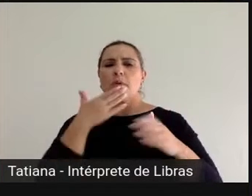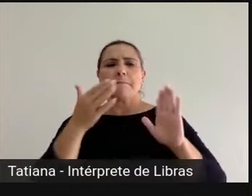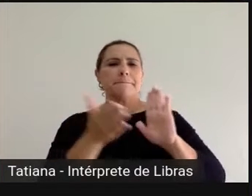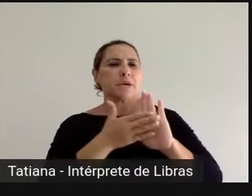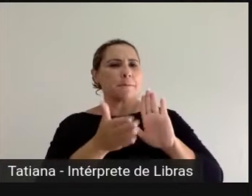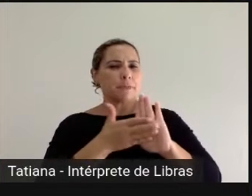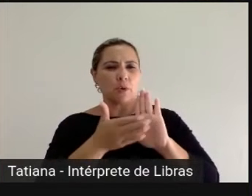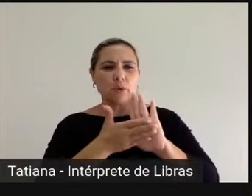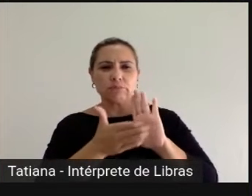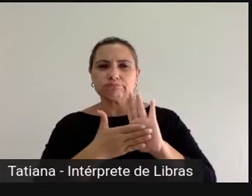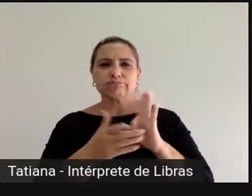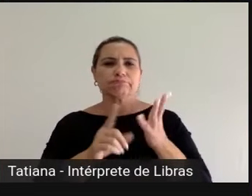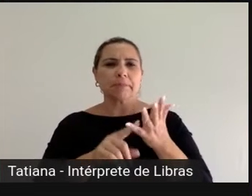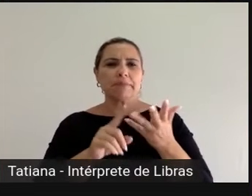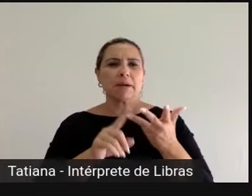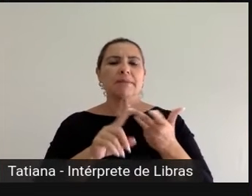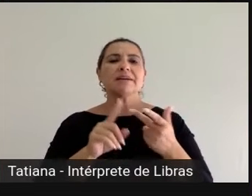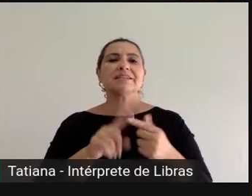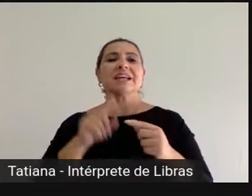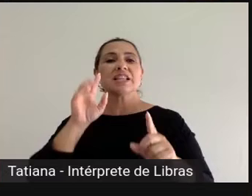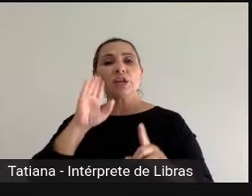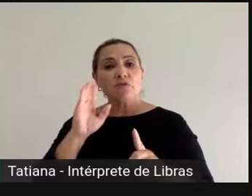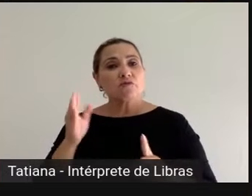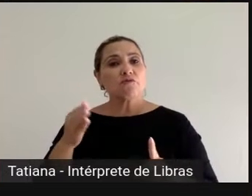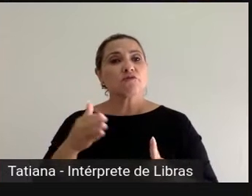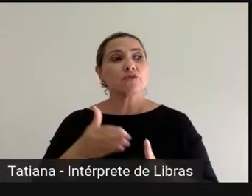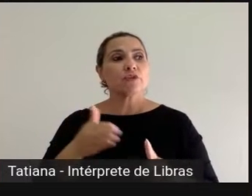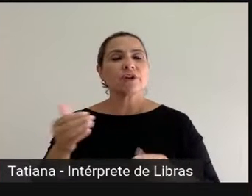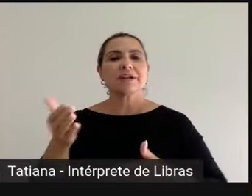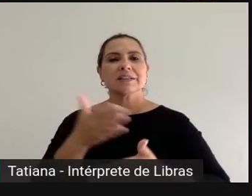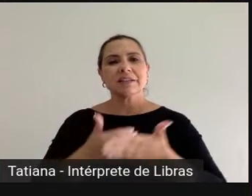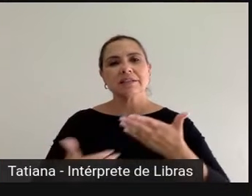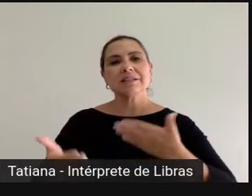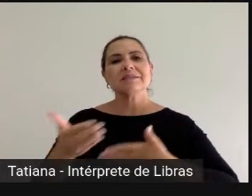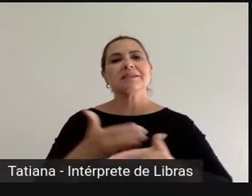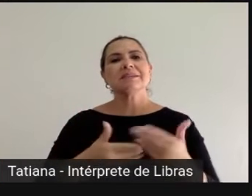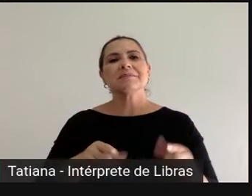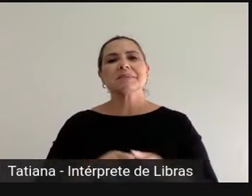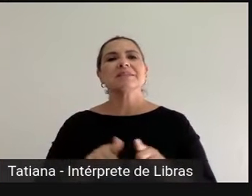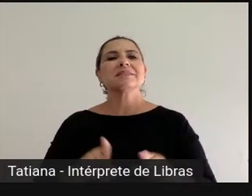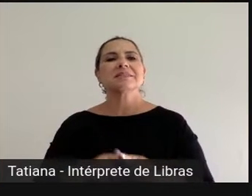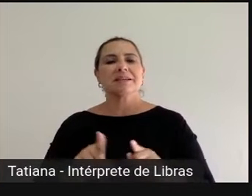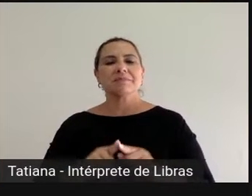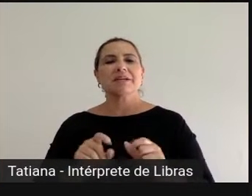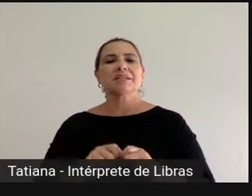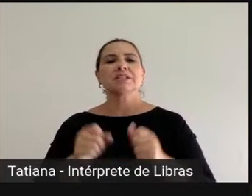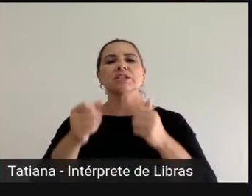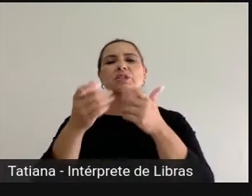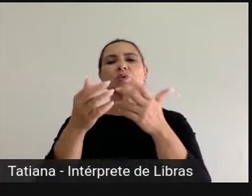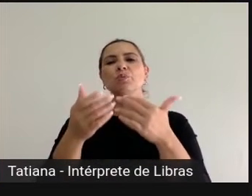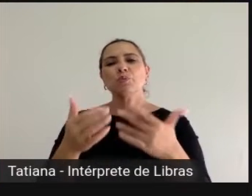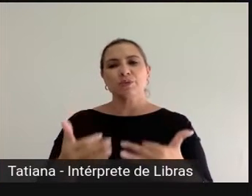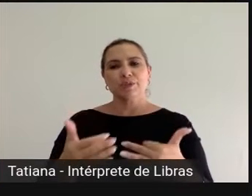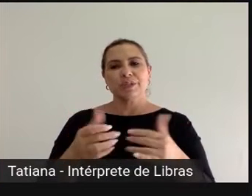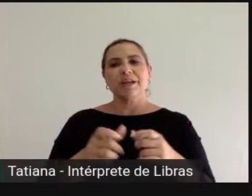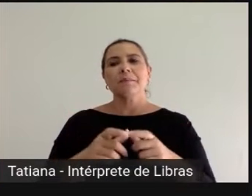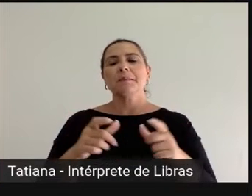atual pesquisa, vai estar focado nas redes sociais, mas a minha dissertação é mais